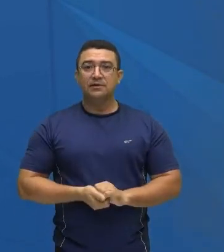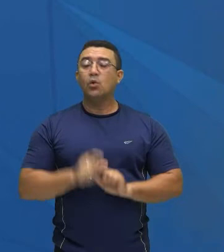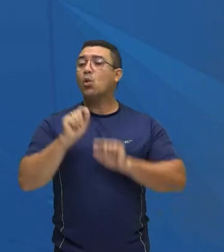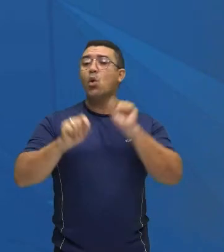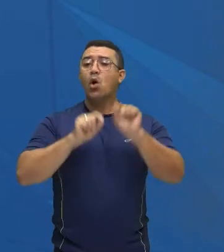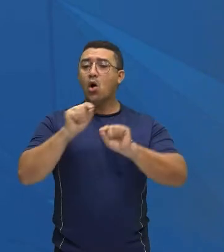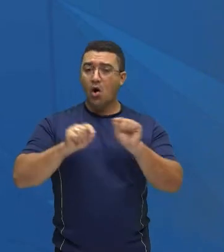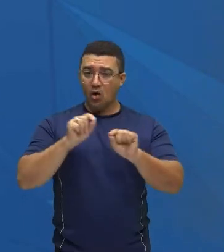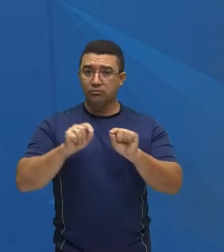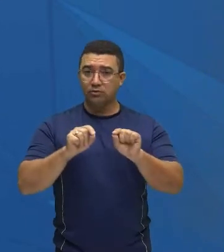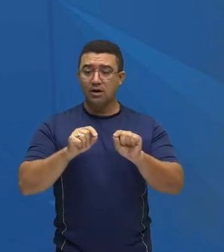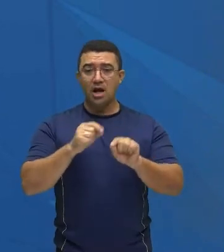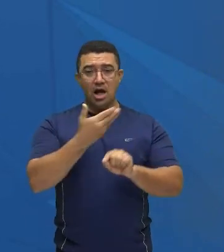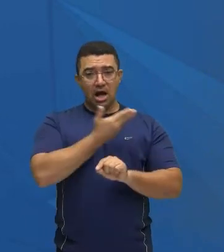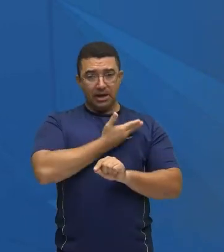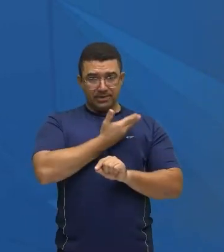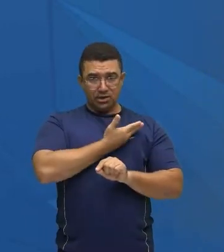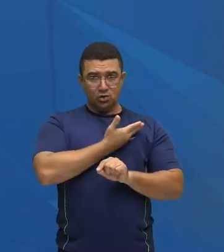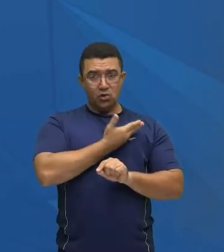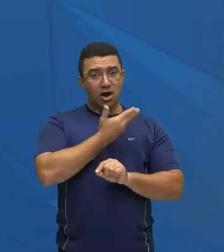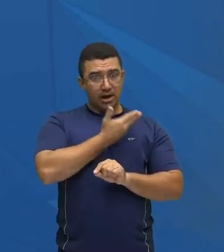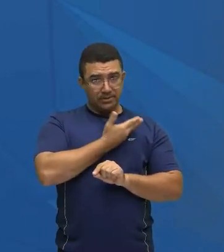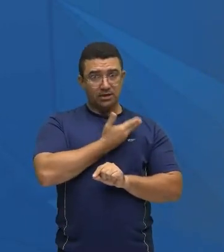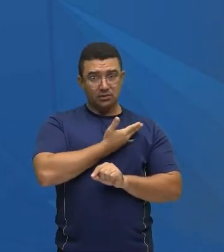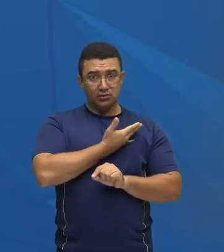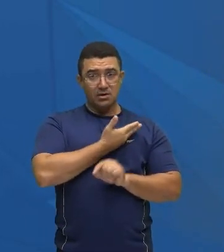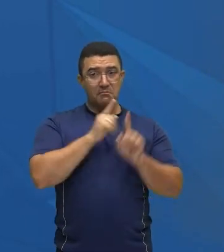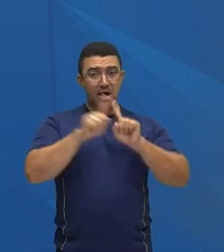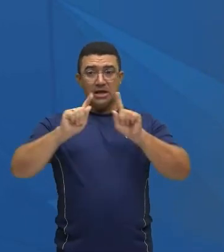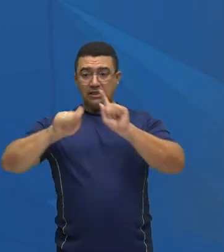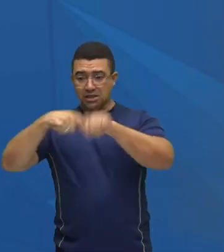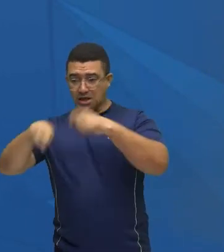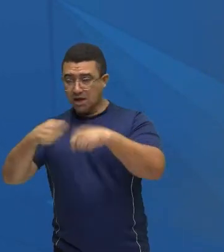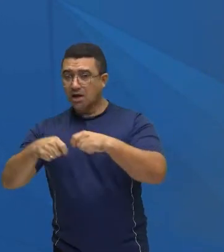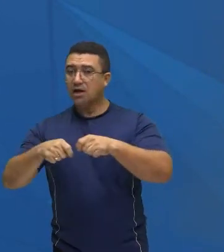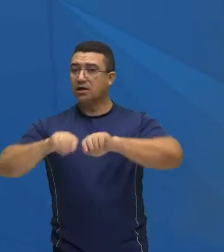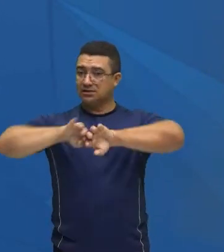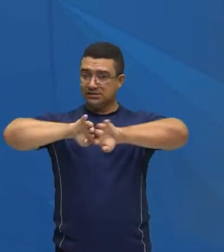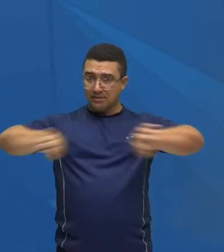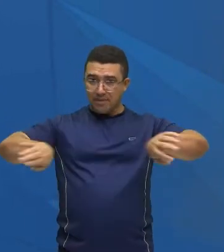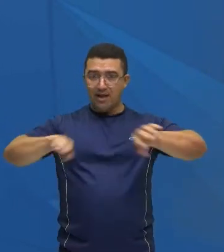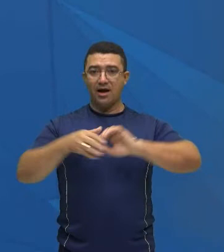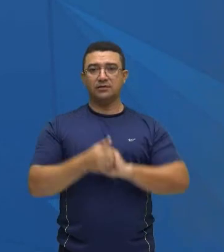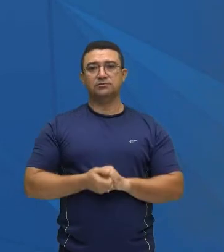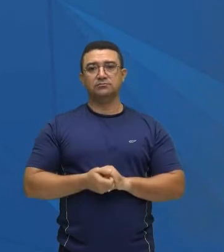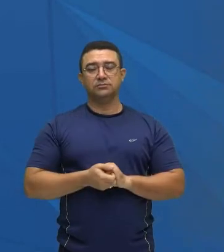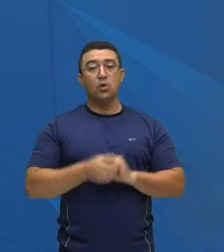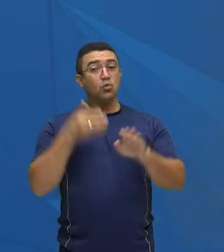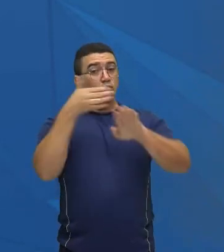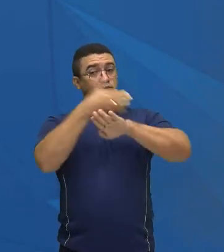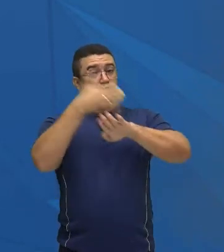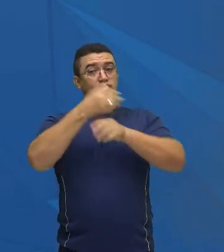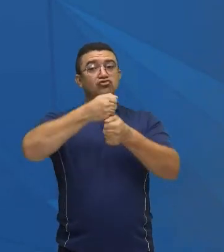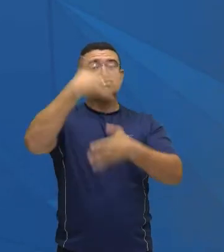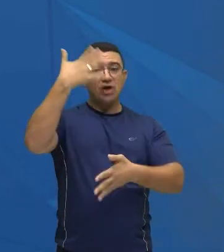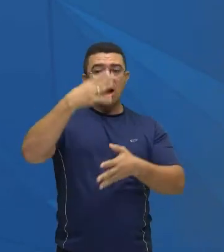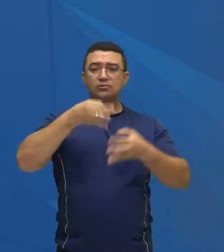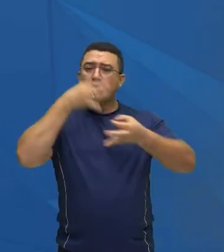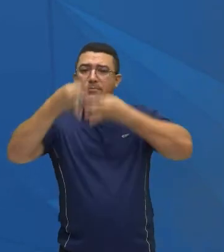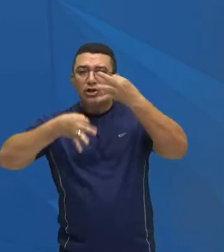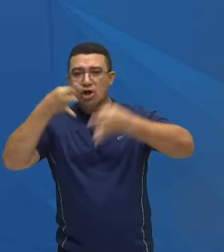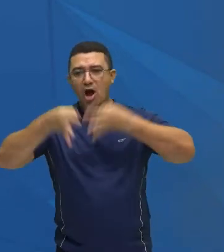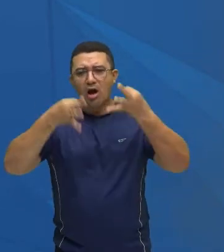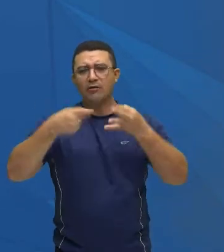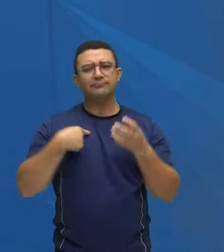que fica? Amigos, negócios à parte, interprete para mim, diga aí no chat, comenta, tô